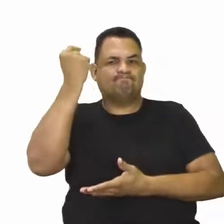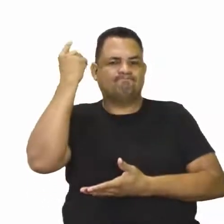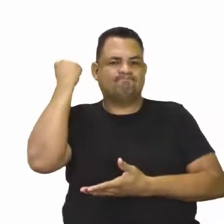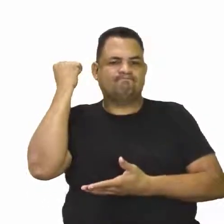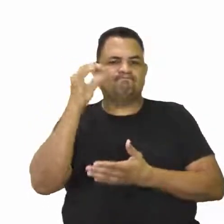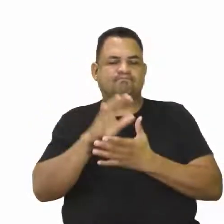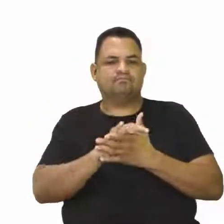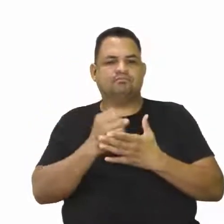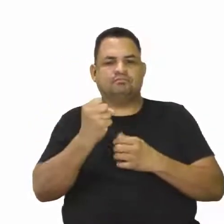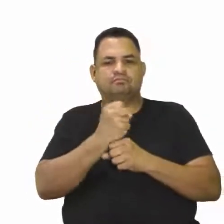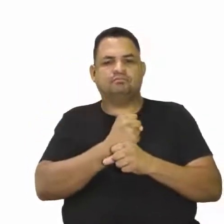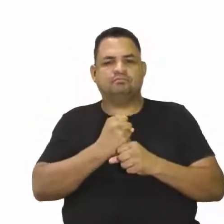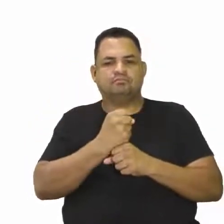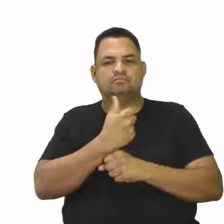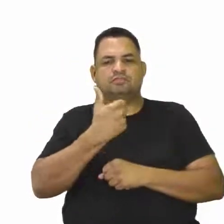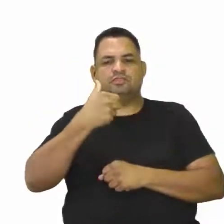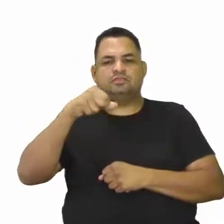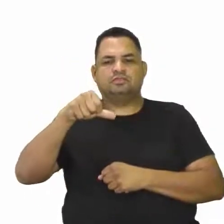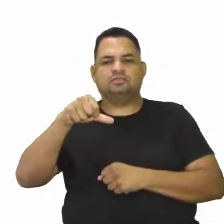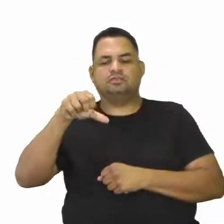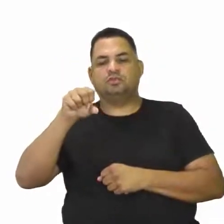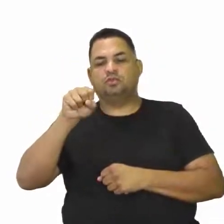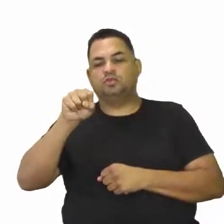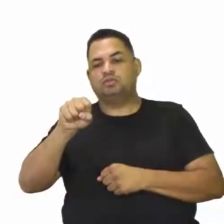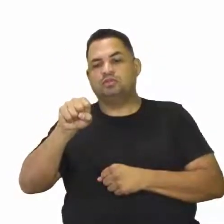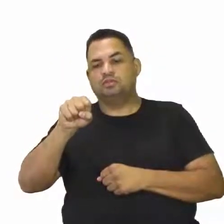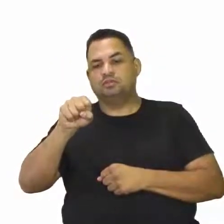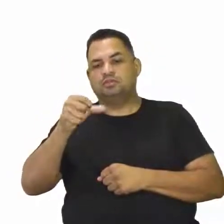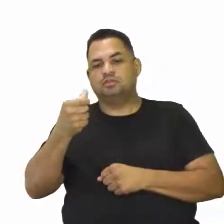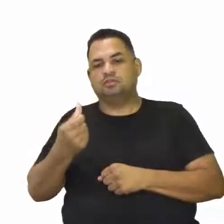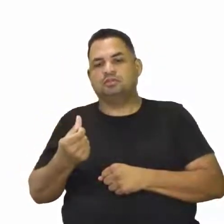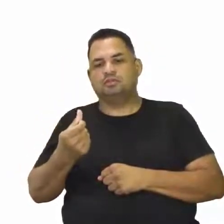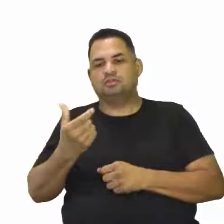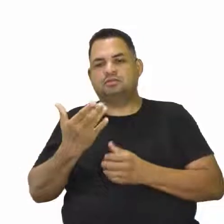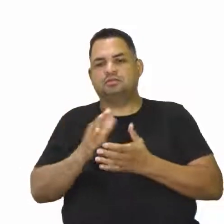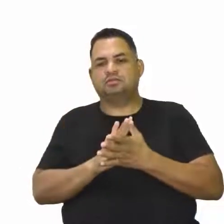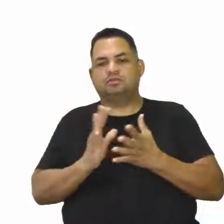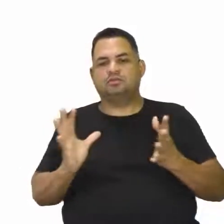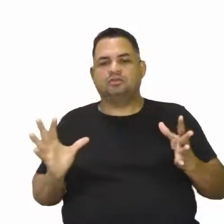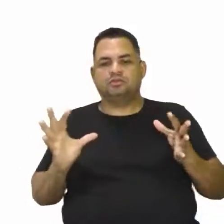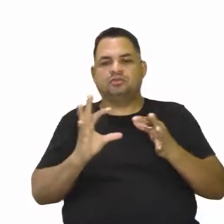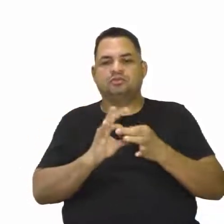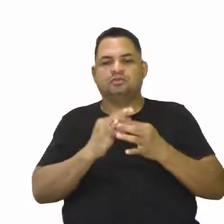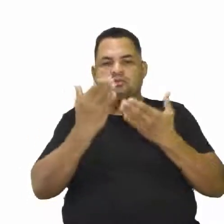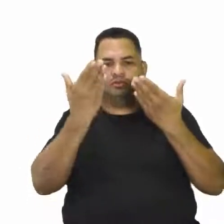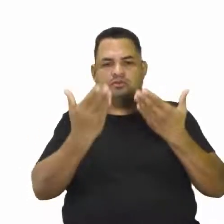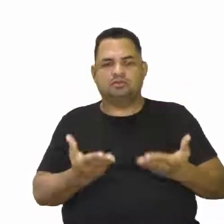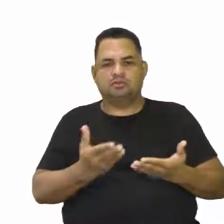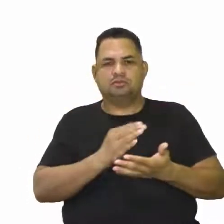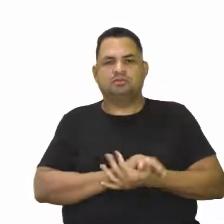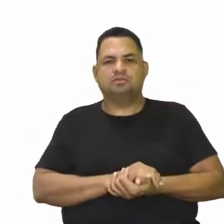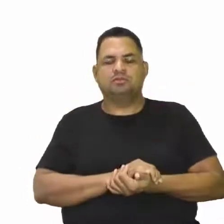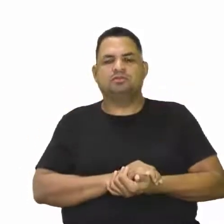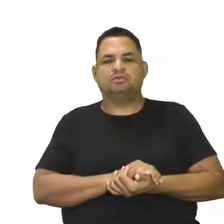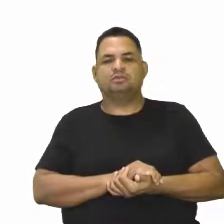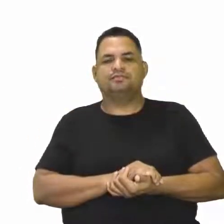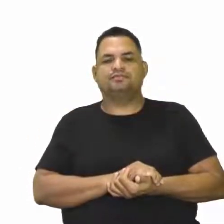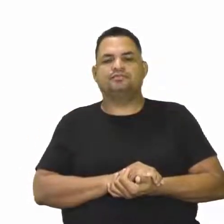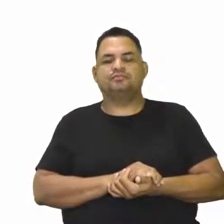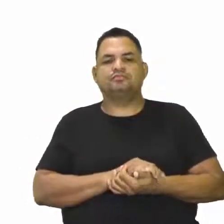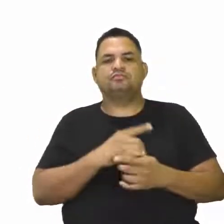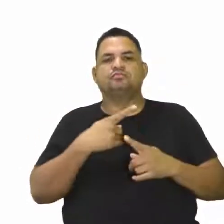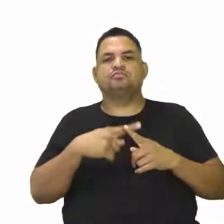Ele é do ano de 1986. Porém, olha aí o contexto vindo à toa e a